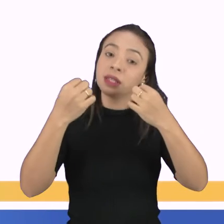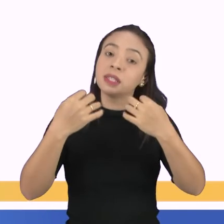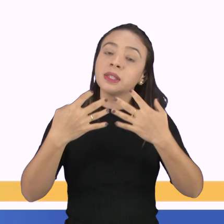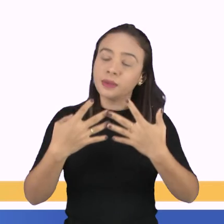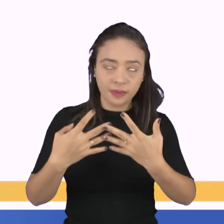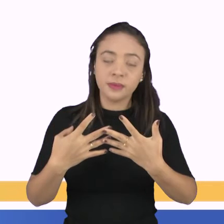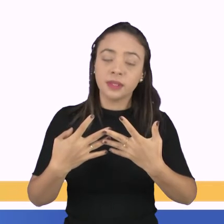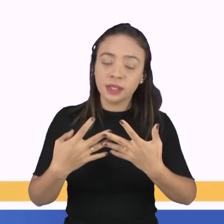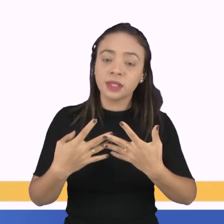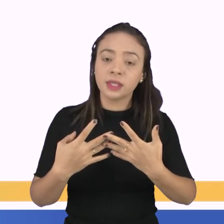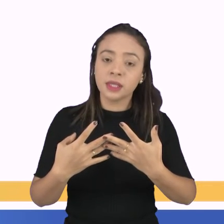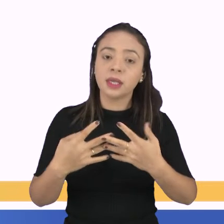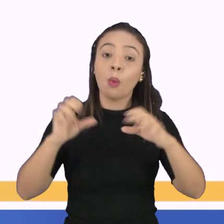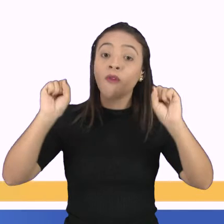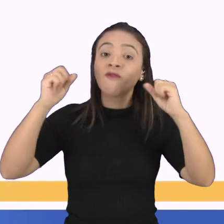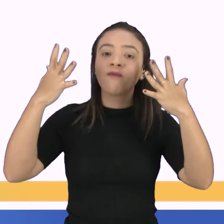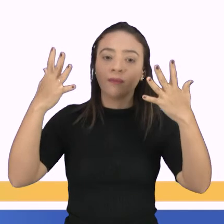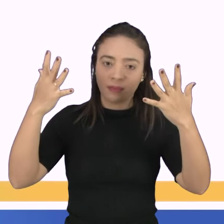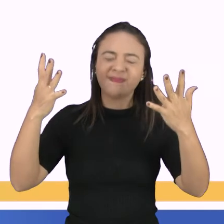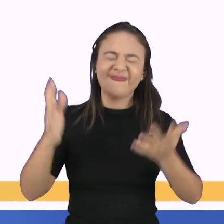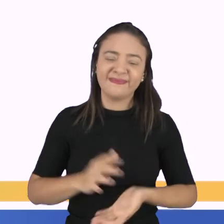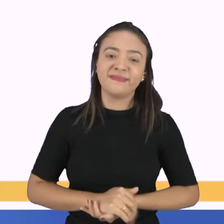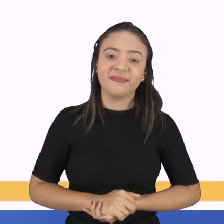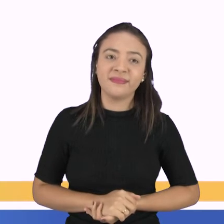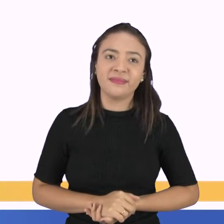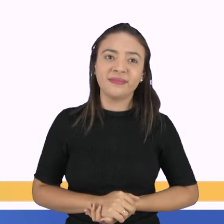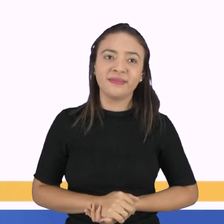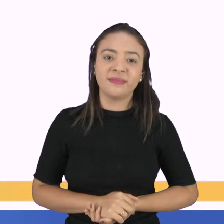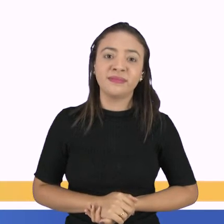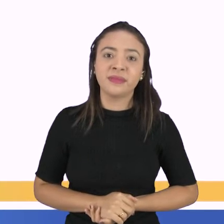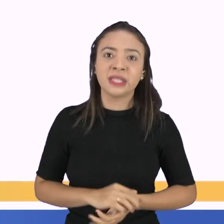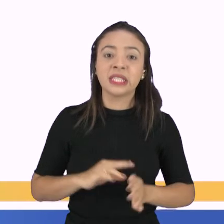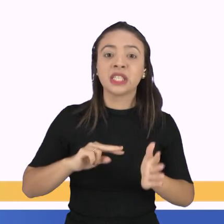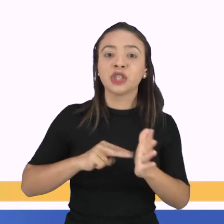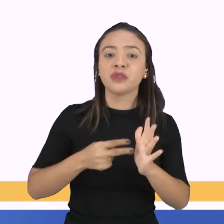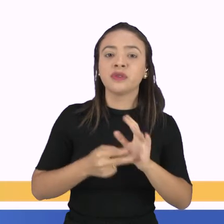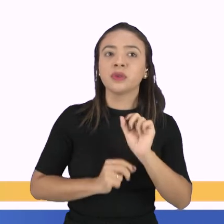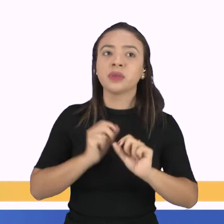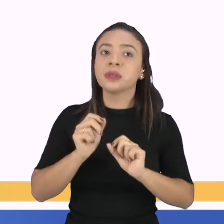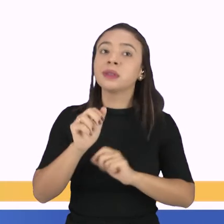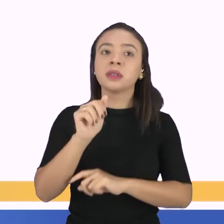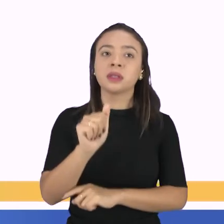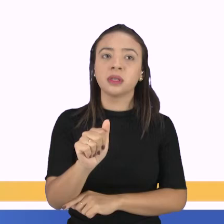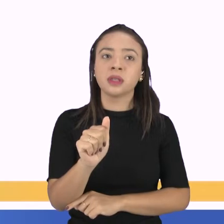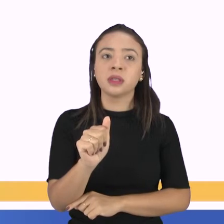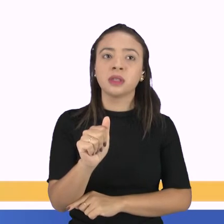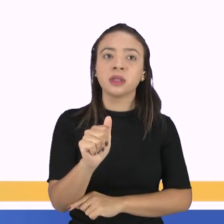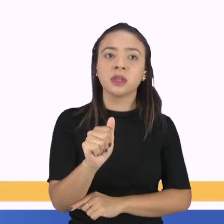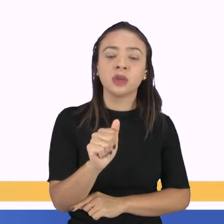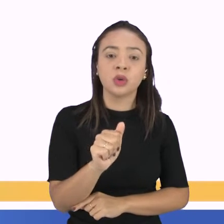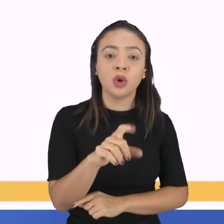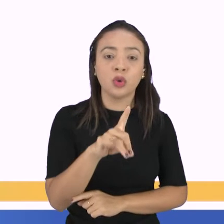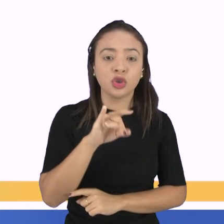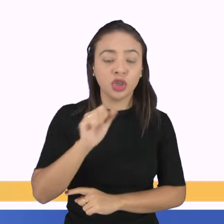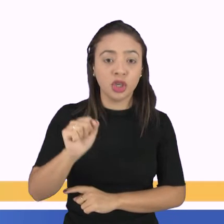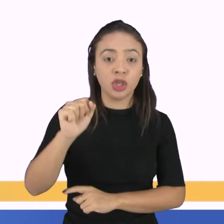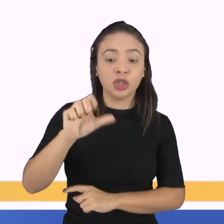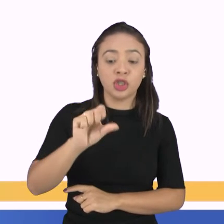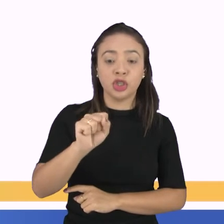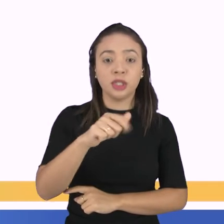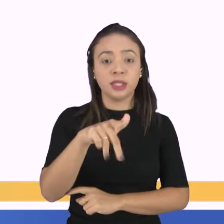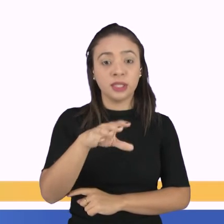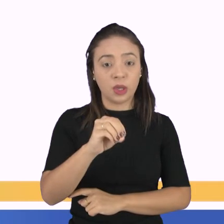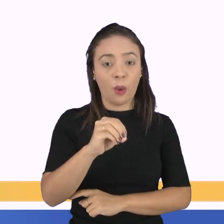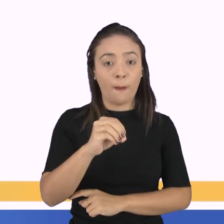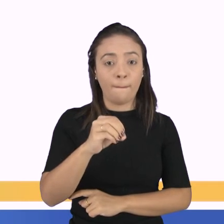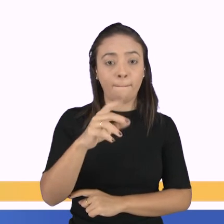essa celebration, sobre essa celebração, ela está se referindo ao quê? Ao St. Patrick's Day, ao Dia de